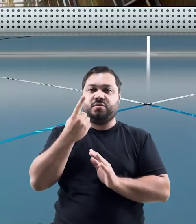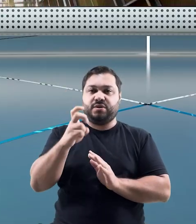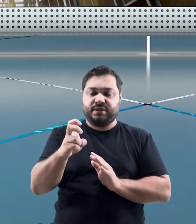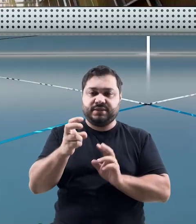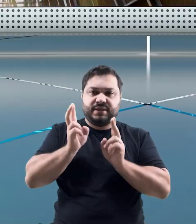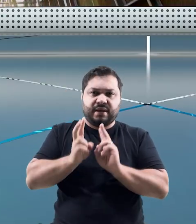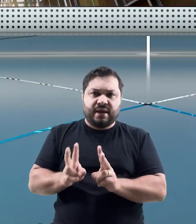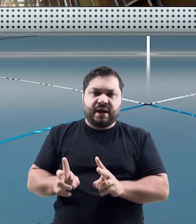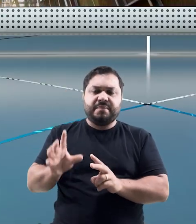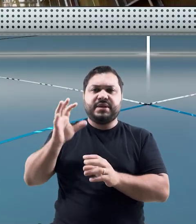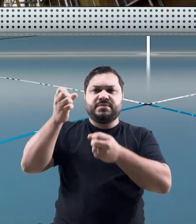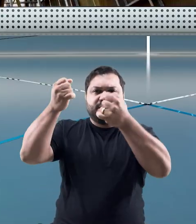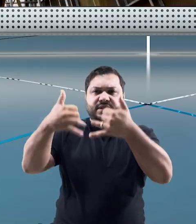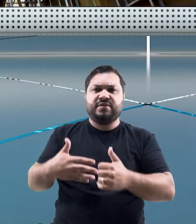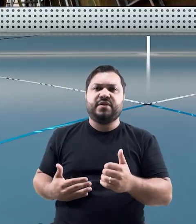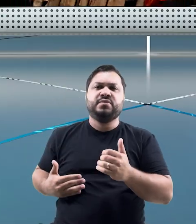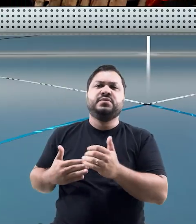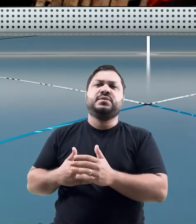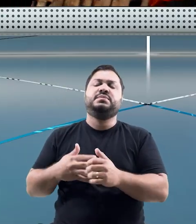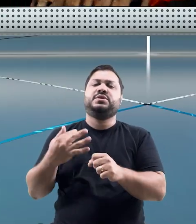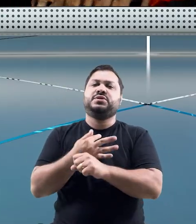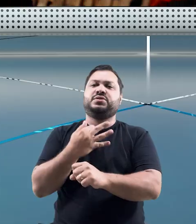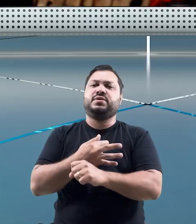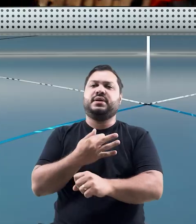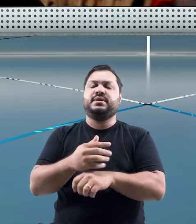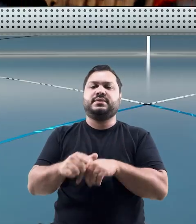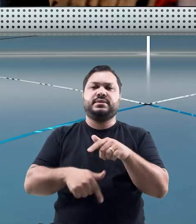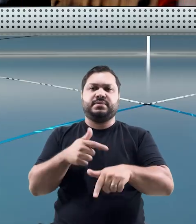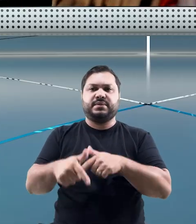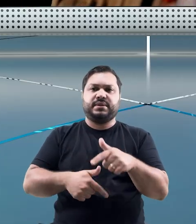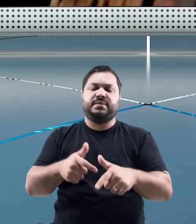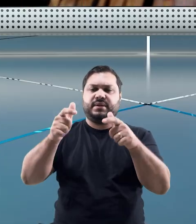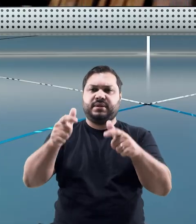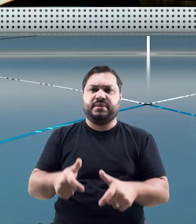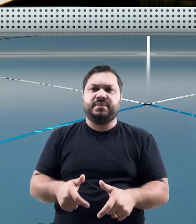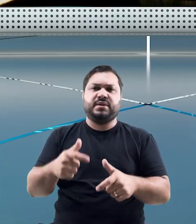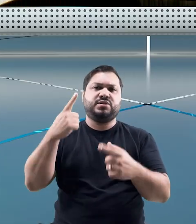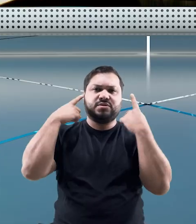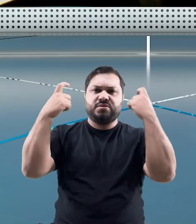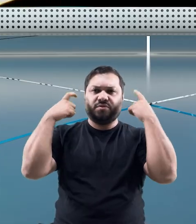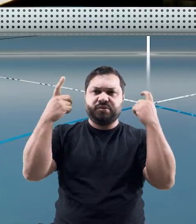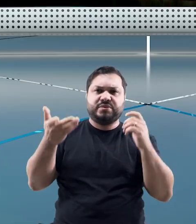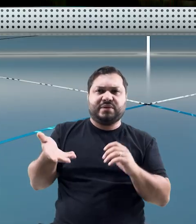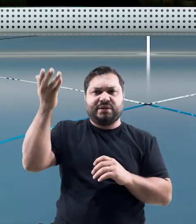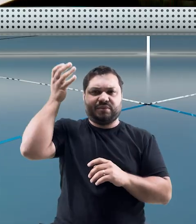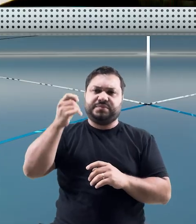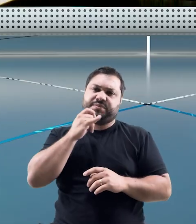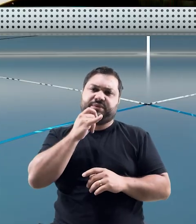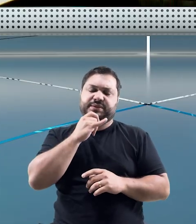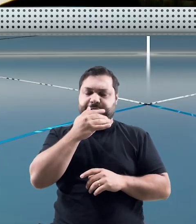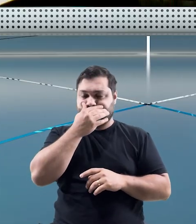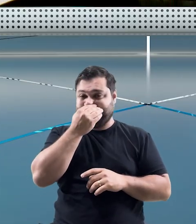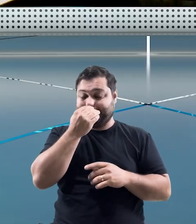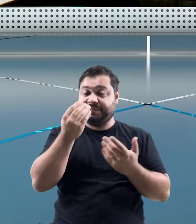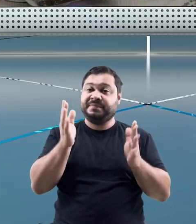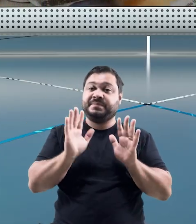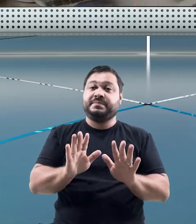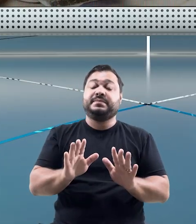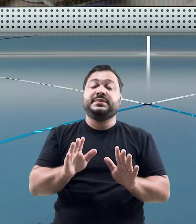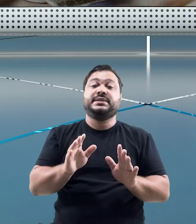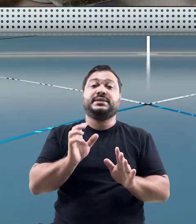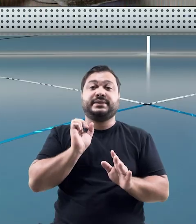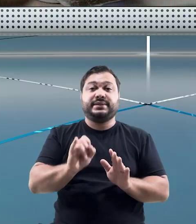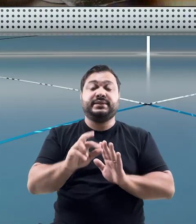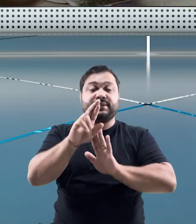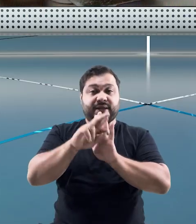15. A mesma que define os limites de tolerância para trabalhar em ambientes com ruídos muito altos, por exemplo. Entretanto,